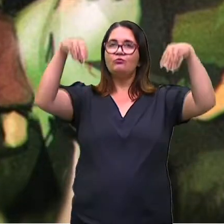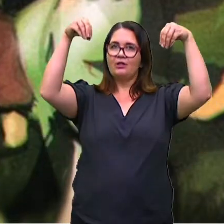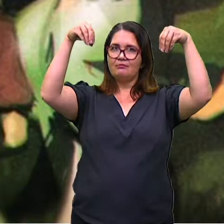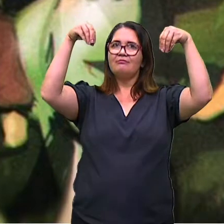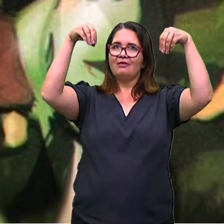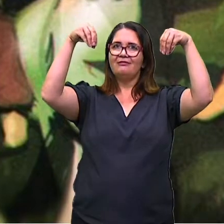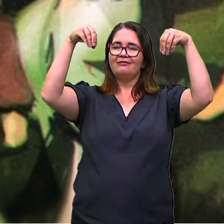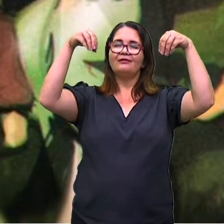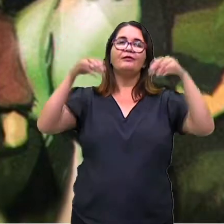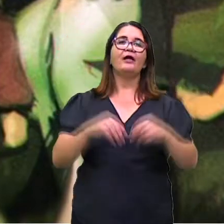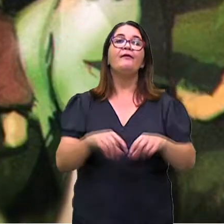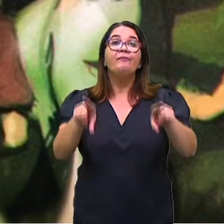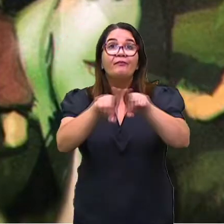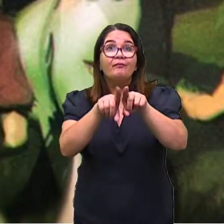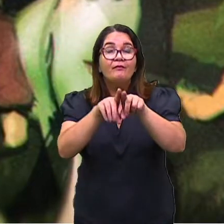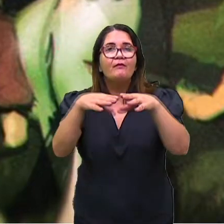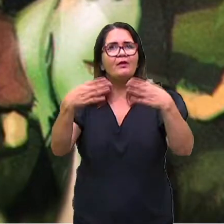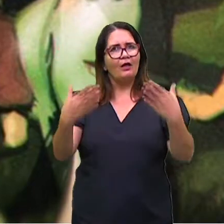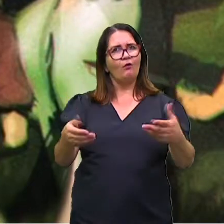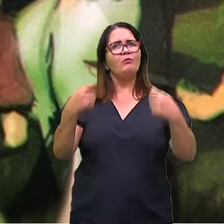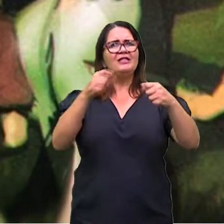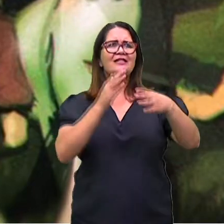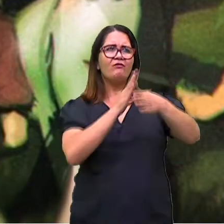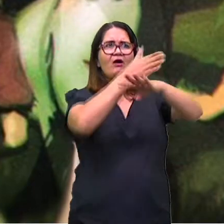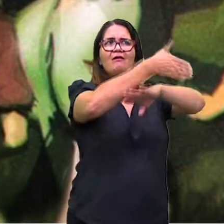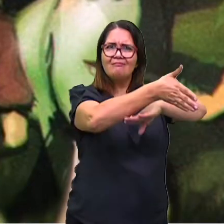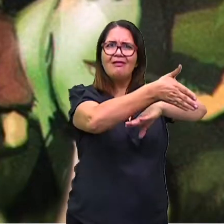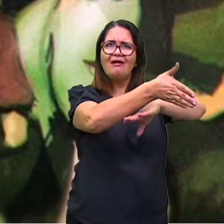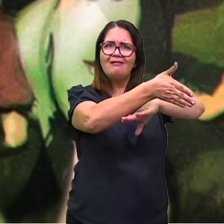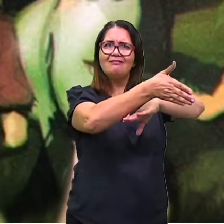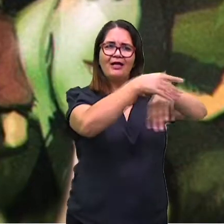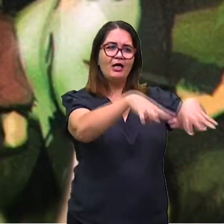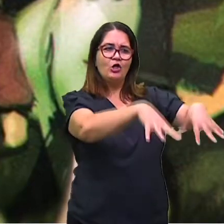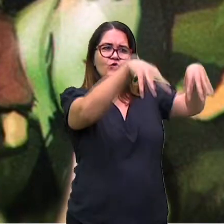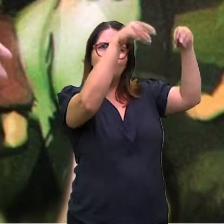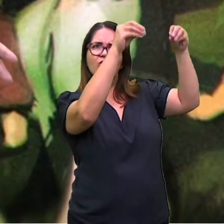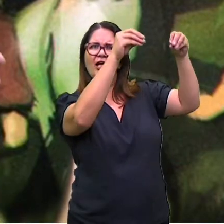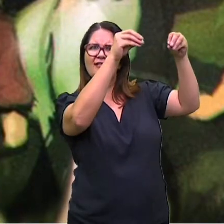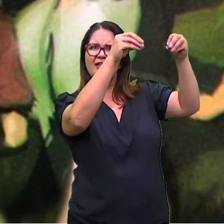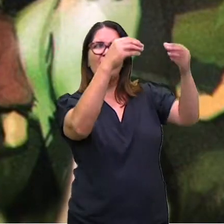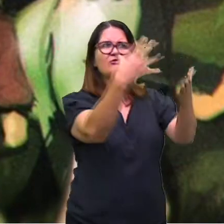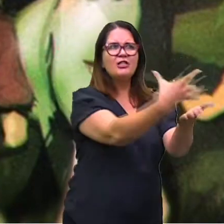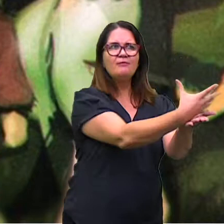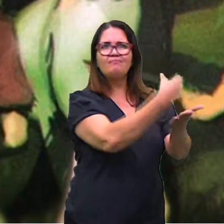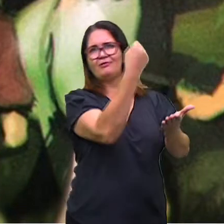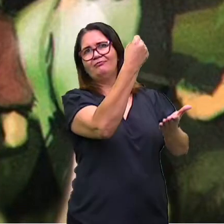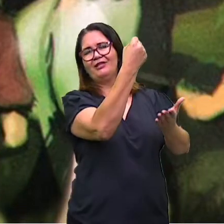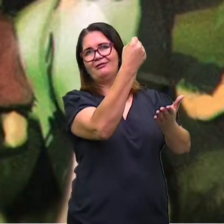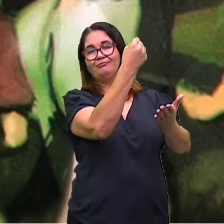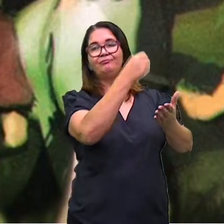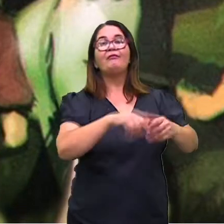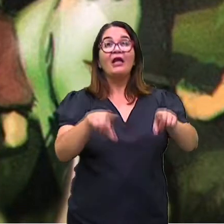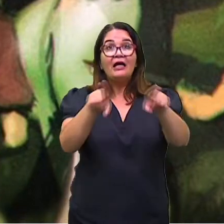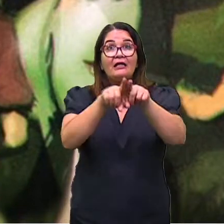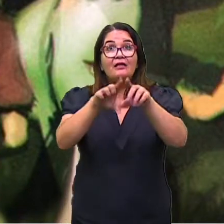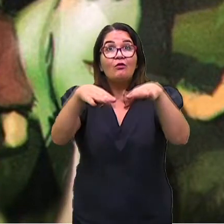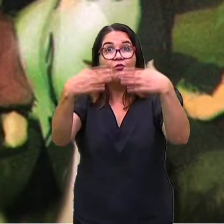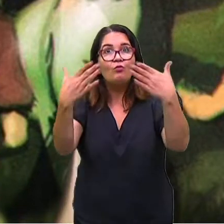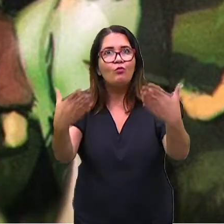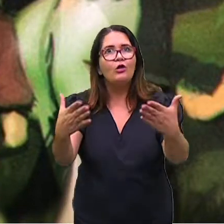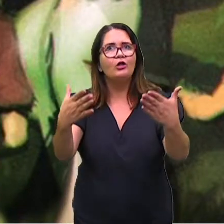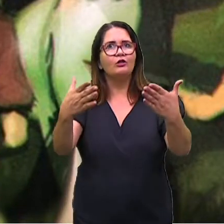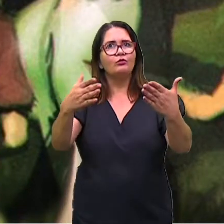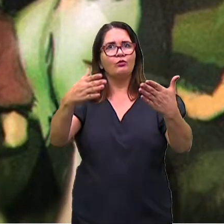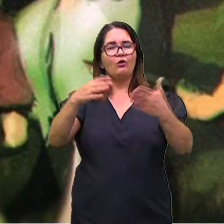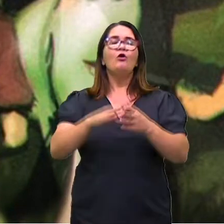Rolando como a sua guarda pessoal. Os 12 pares de França. Quando ocorreu a famosa